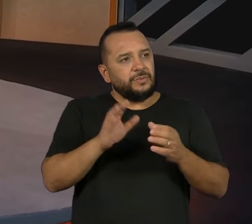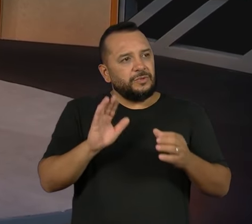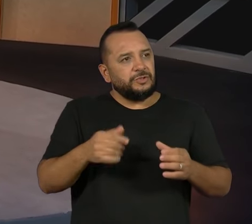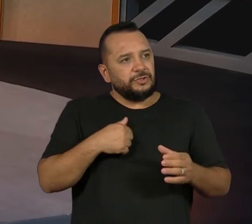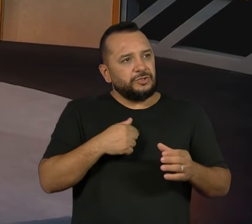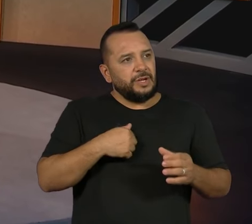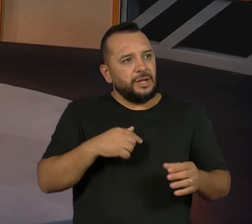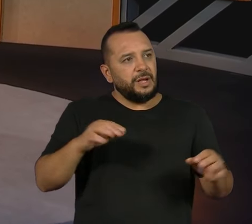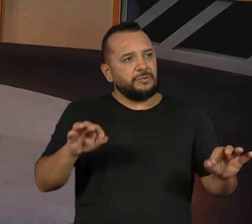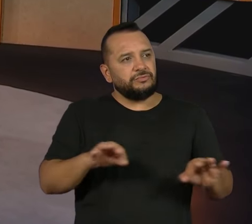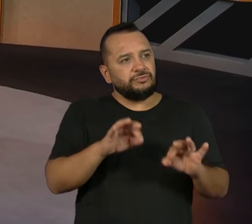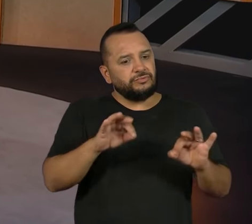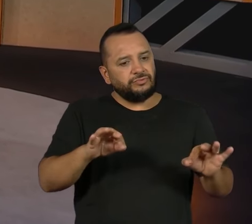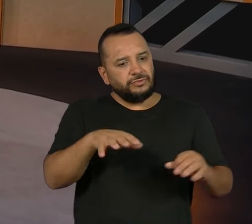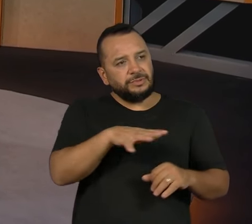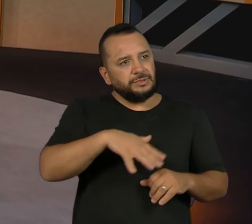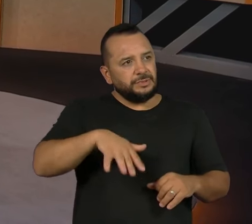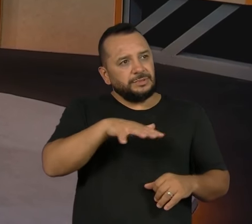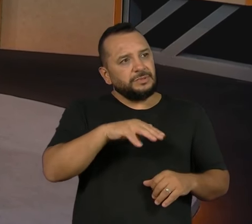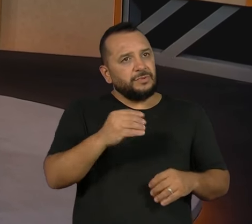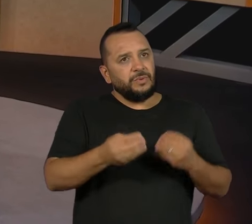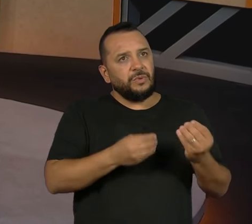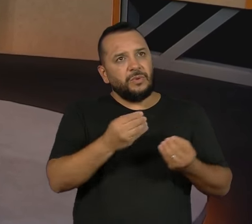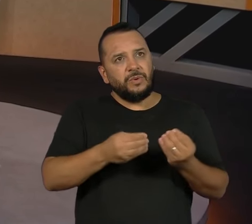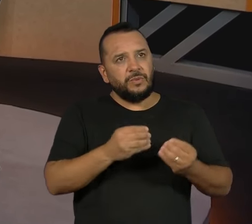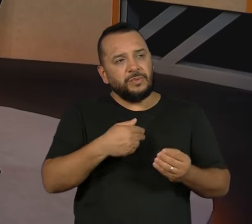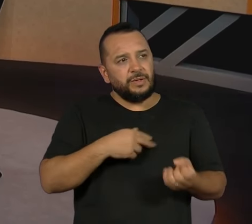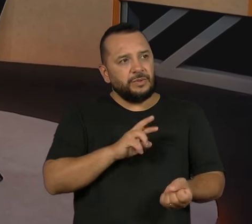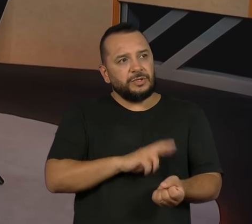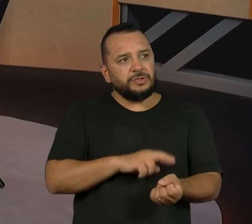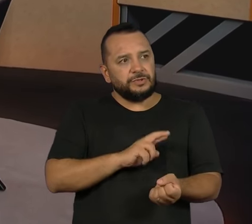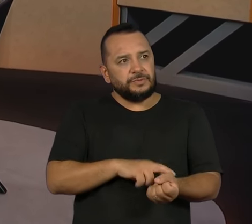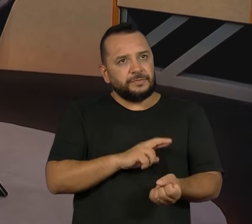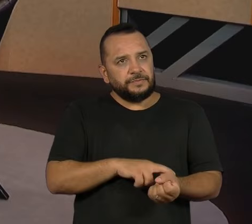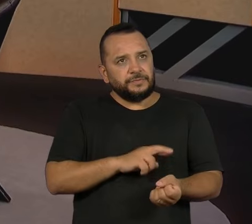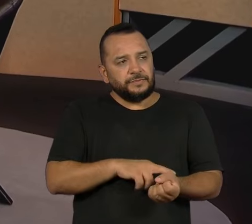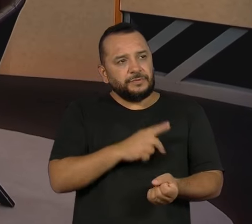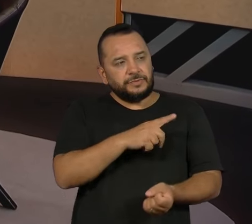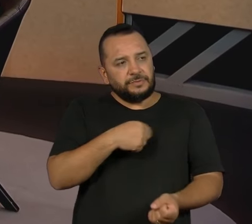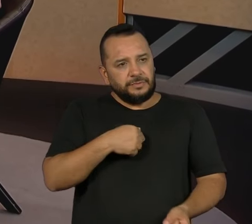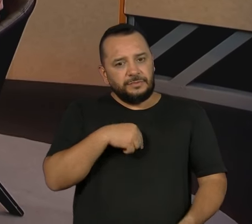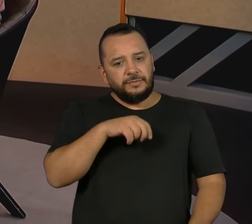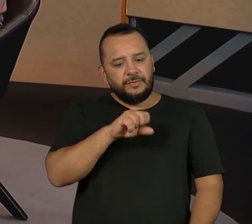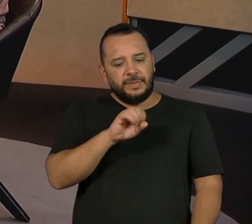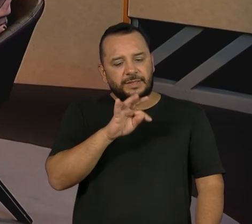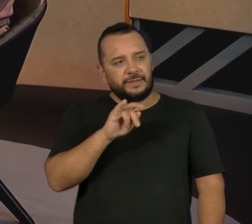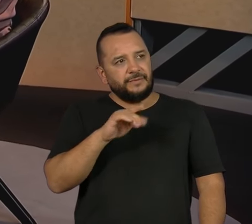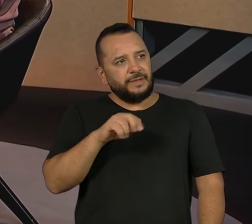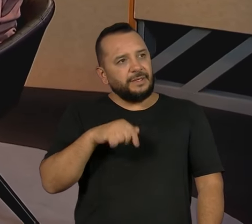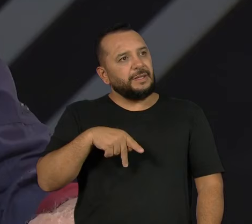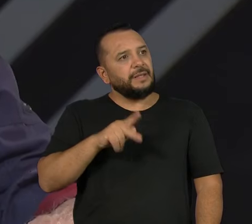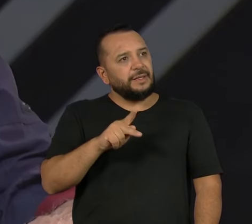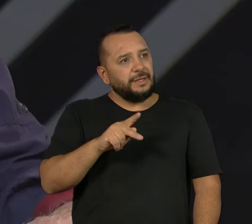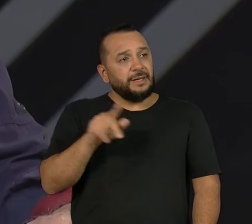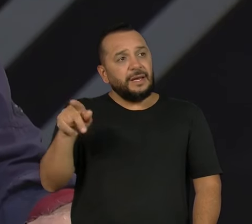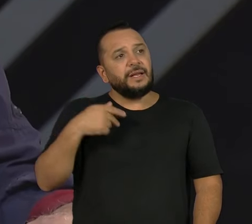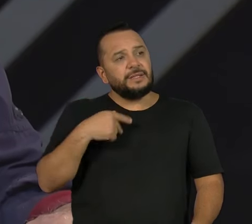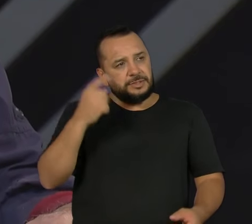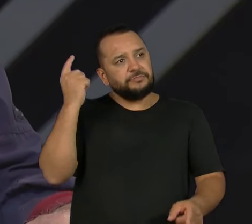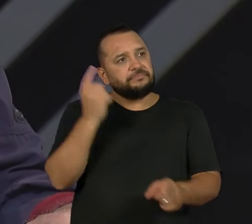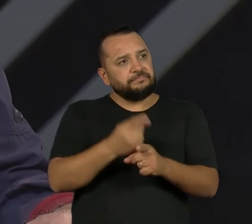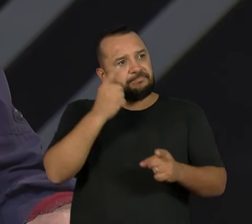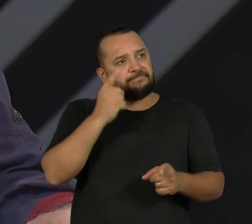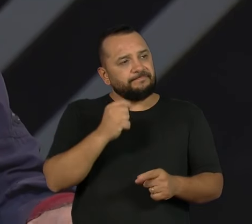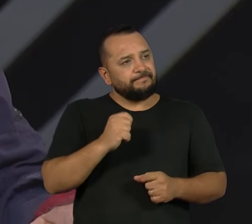dizia: qual é a subdivisão rítmica desse Stravinsky? Eles encontravam, porque na